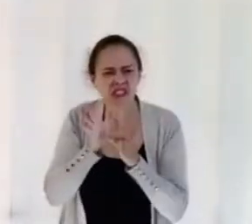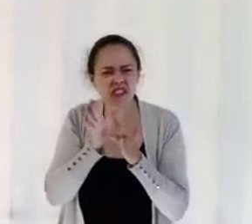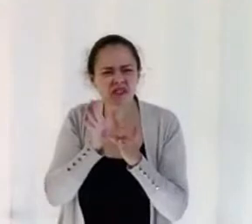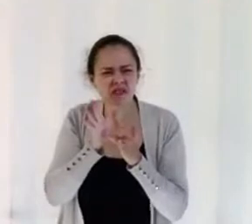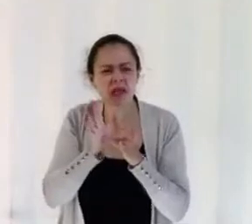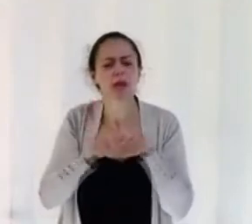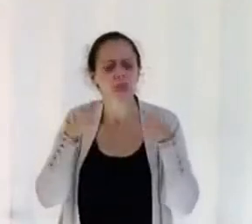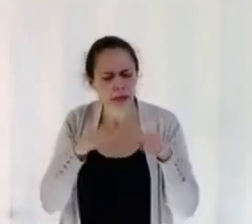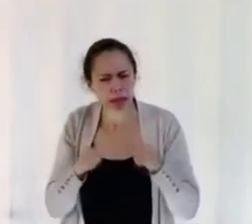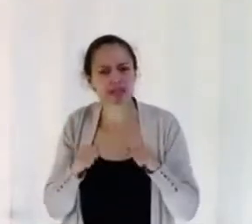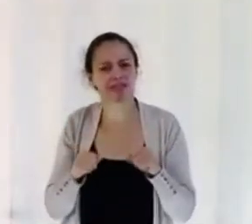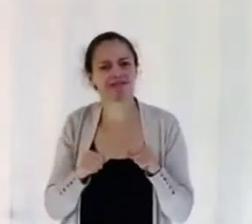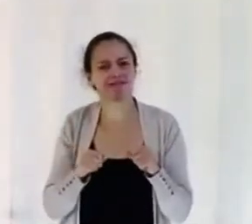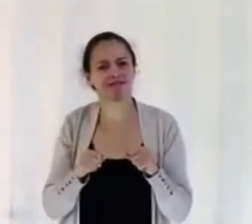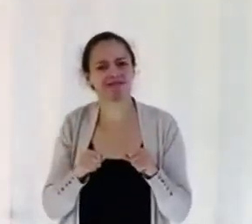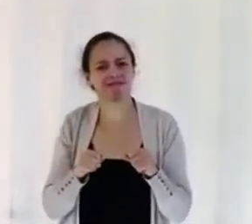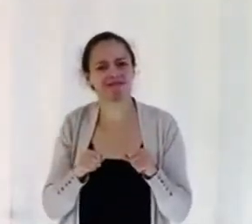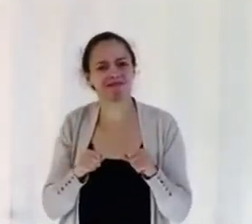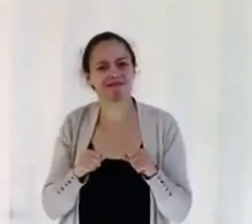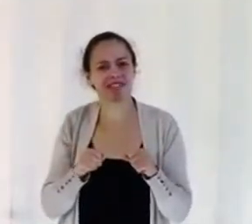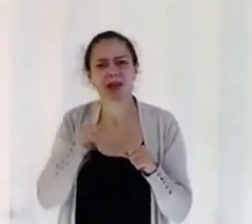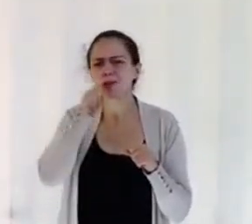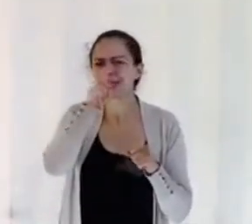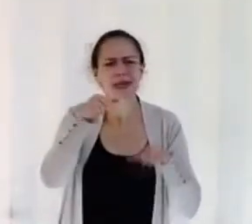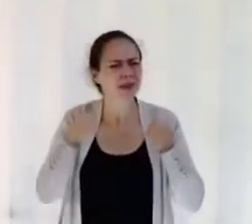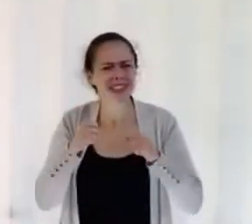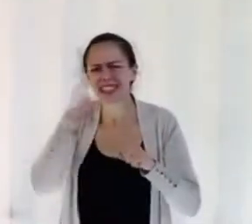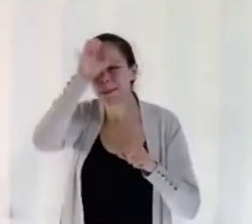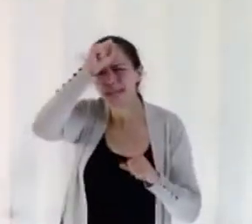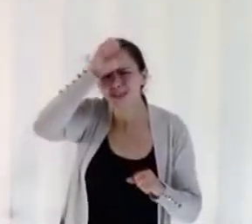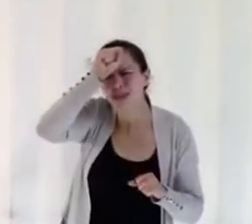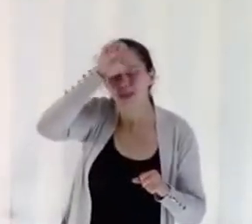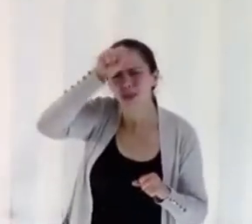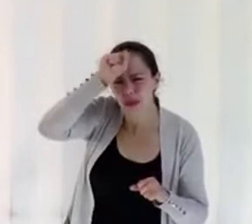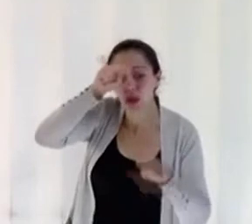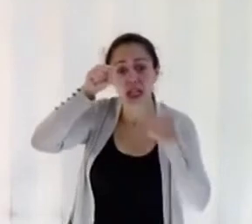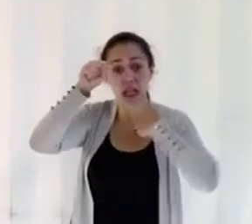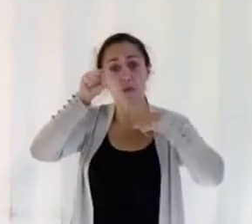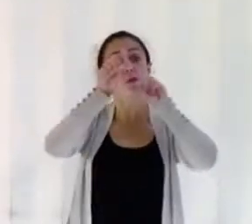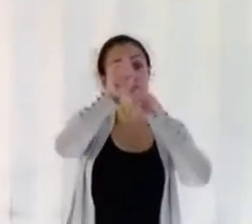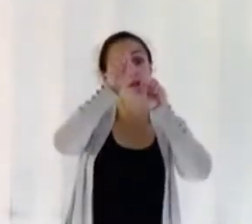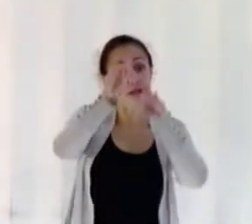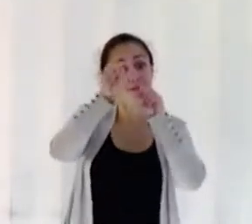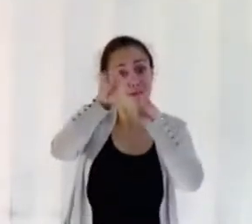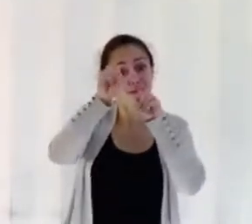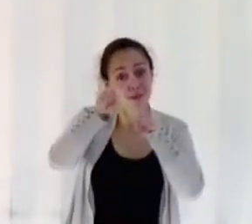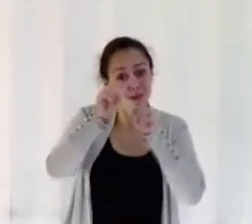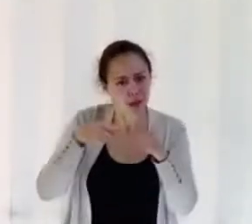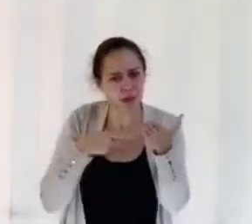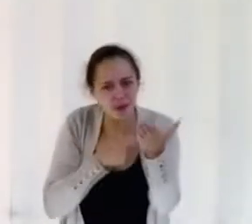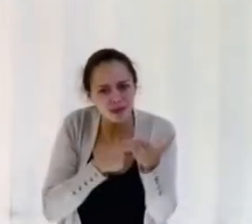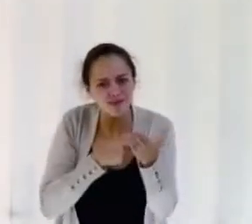no capítulo 4. Mas o texto diz para nós que o pastor precisa, acima de tudo, ser